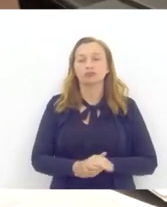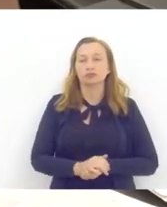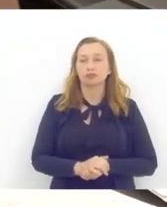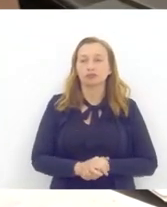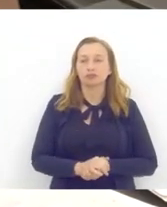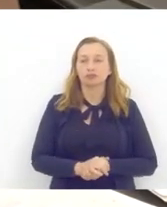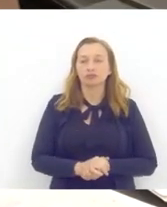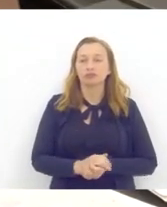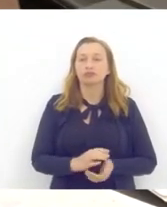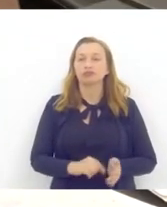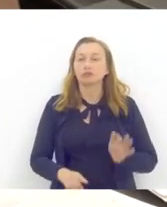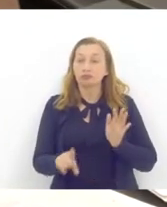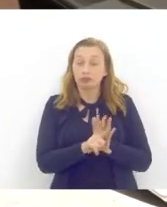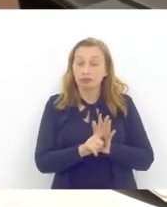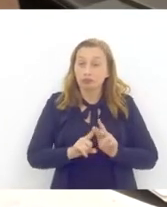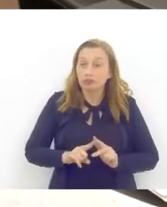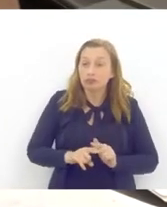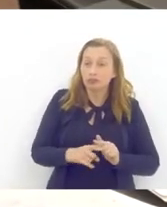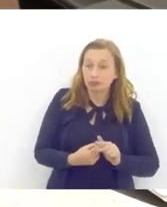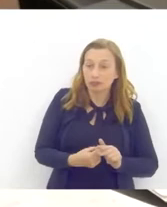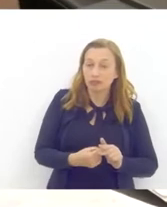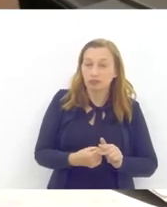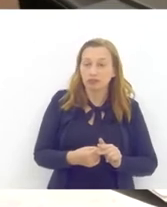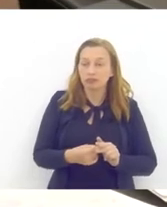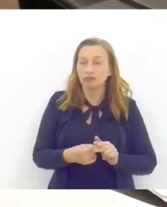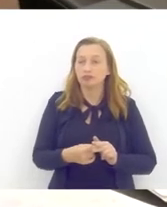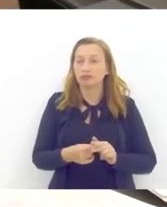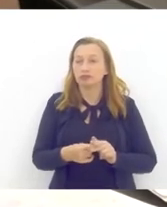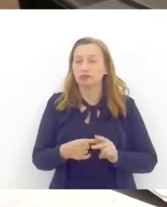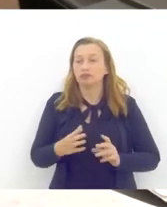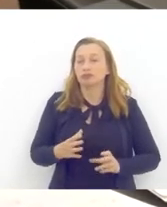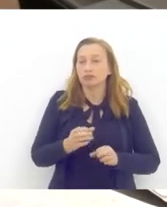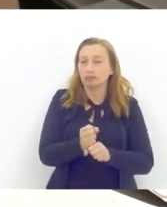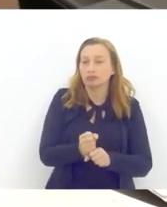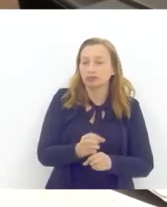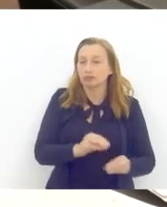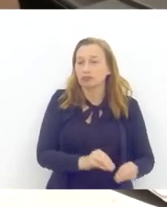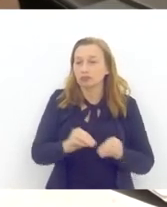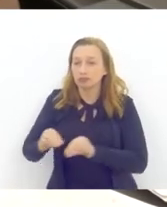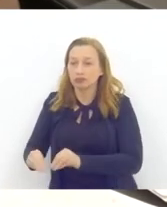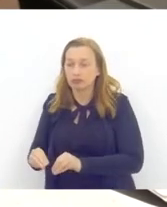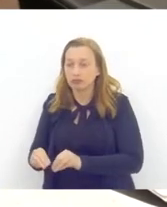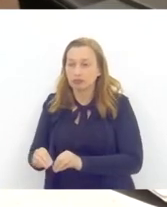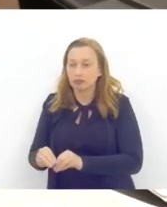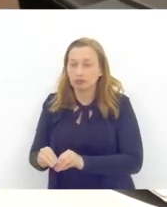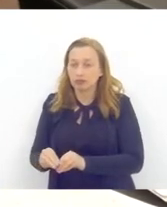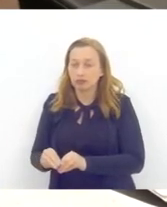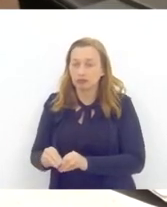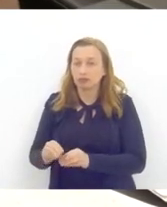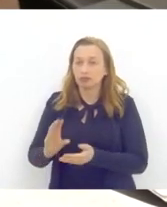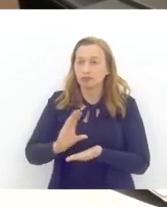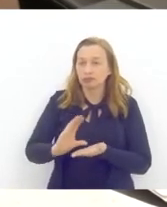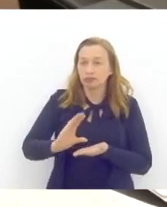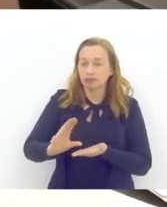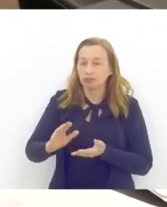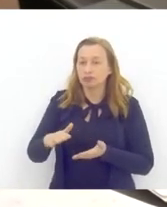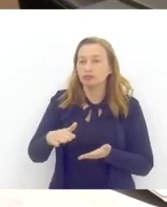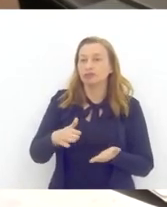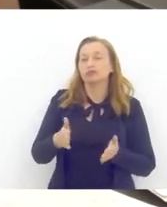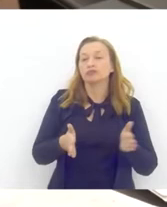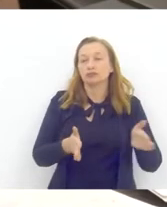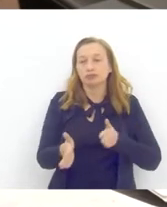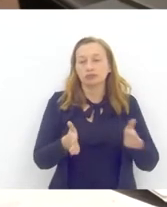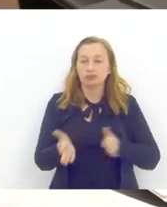a lei que irá normatizar o recálculo e a transferência ocorrente de créditos pertinentes aos períodos